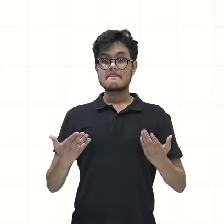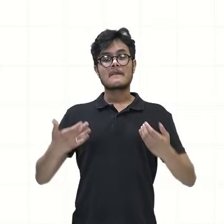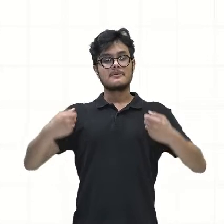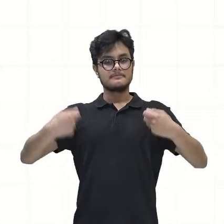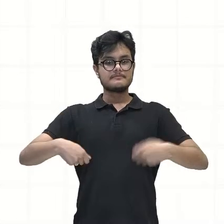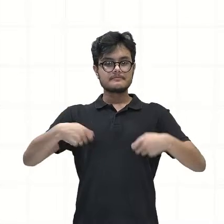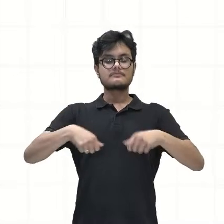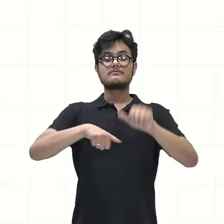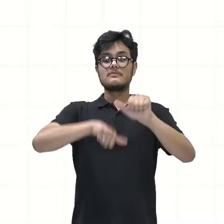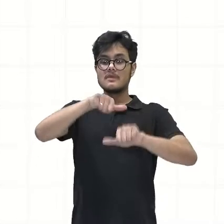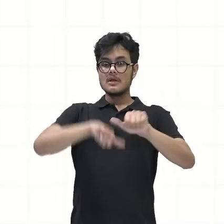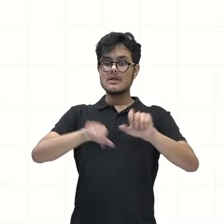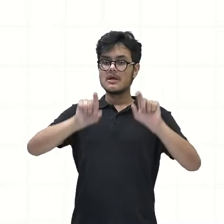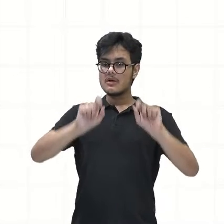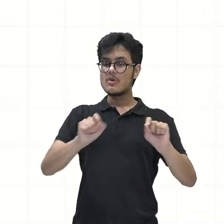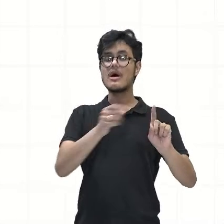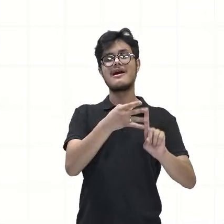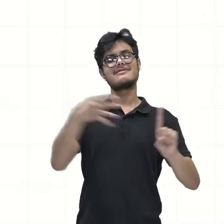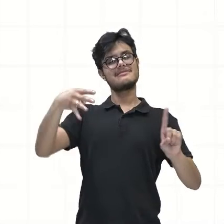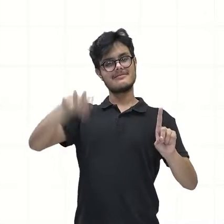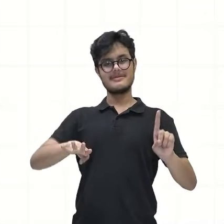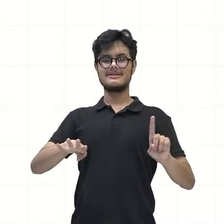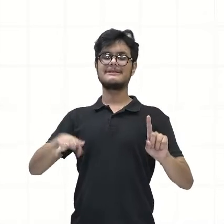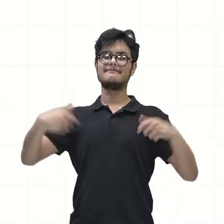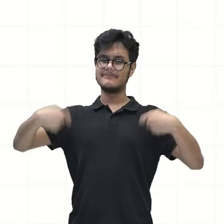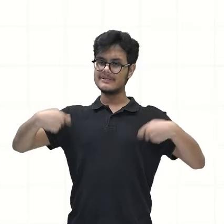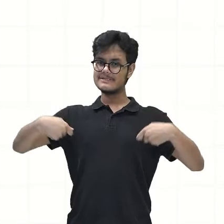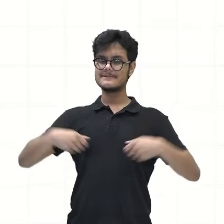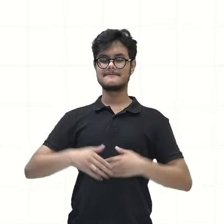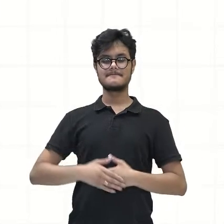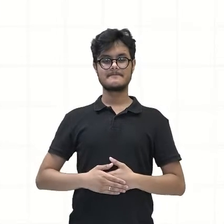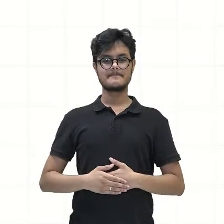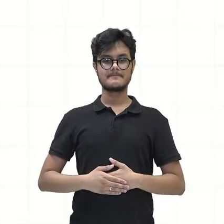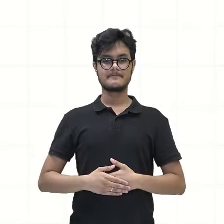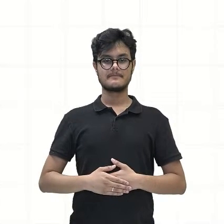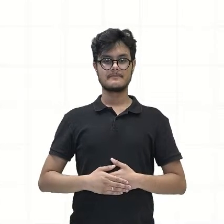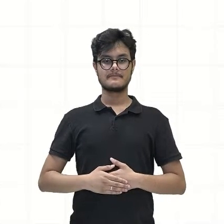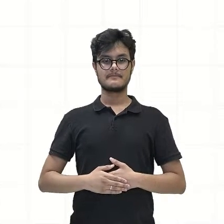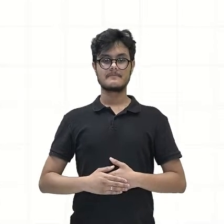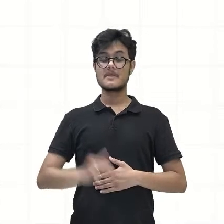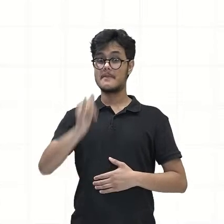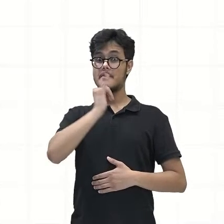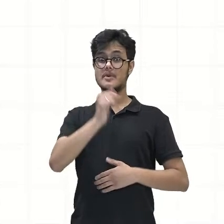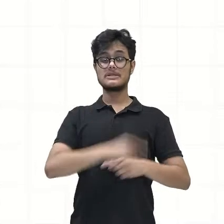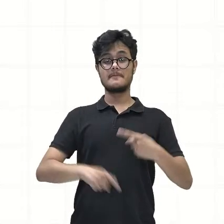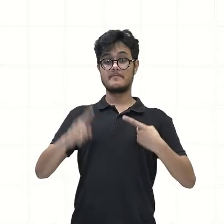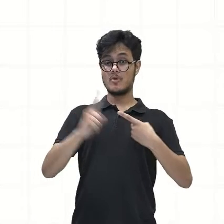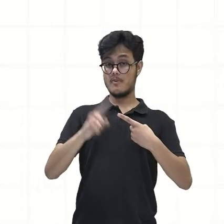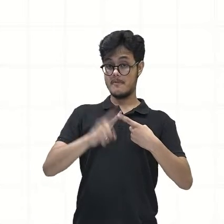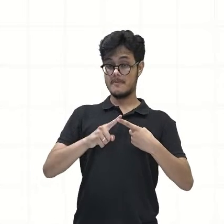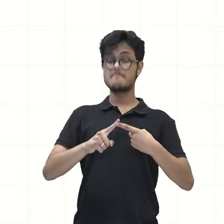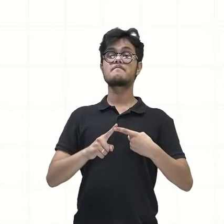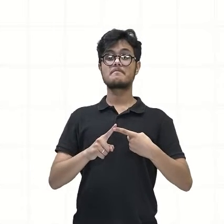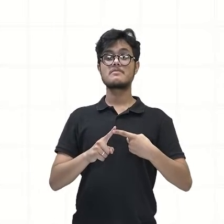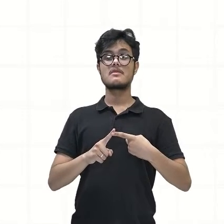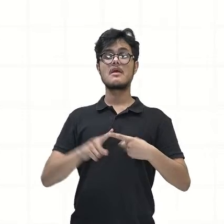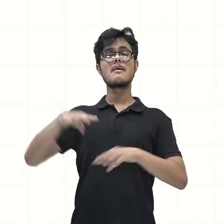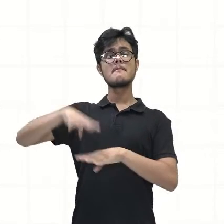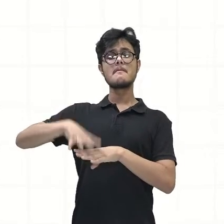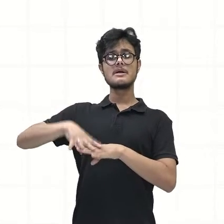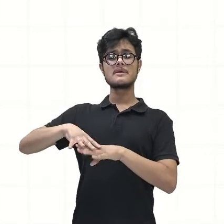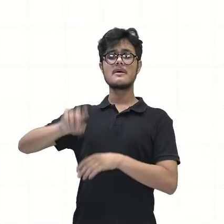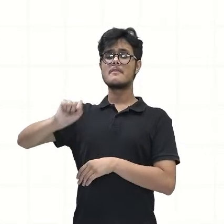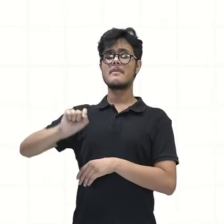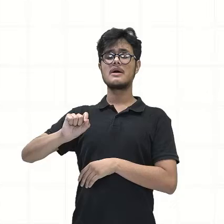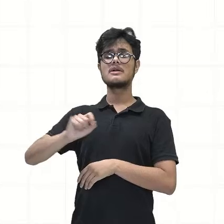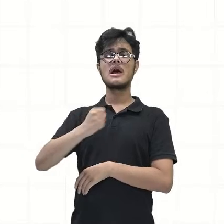analisar também, além do gráfico, a tabela. Por exemplo, o Pedro, em matemática, ele